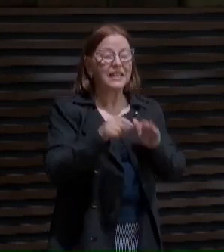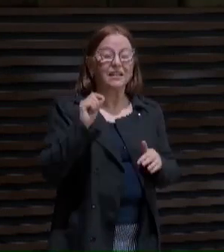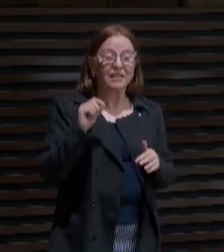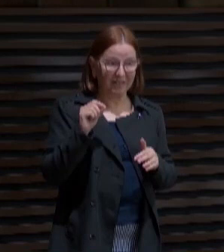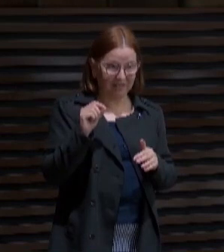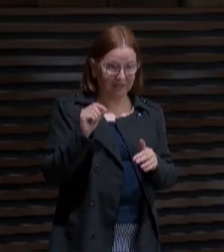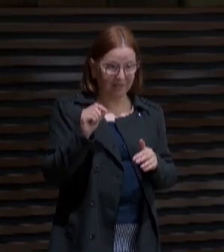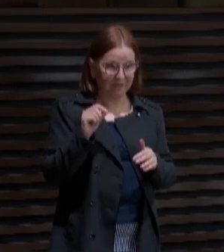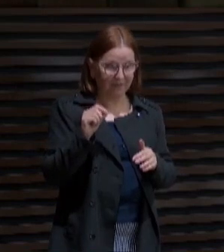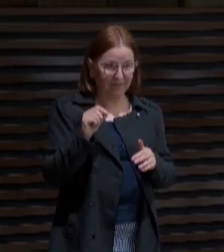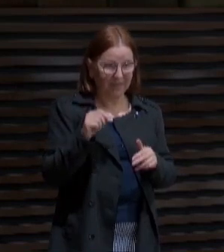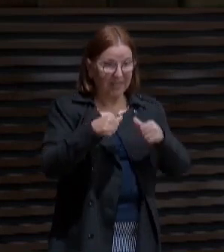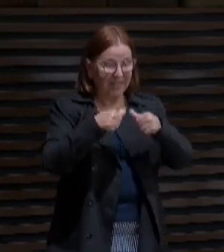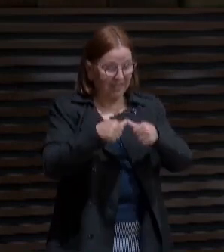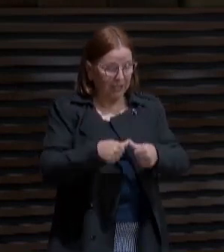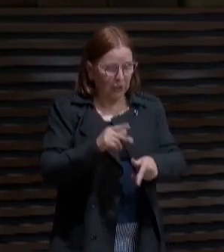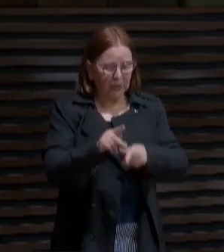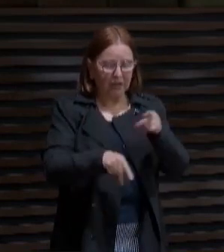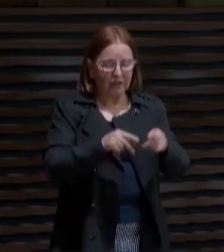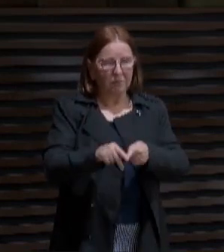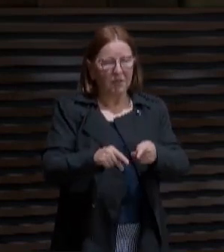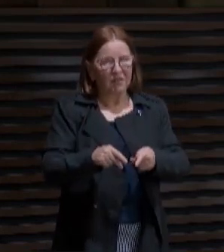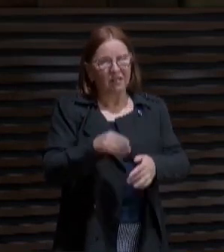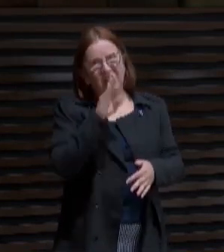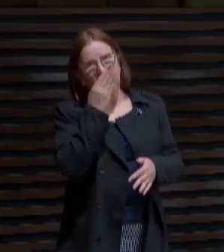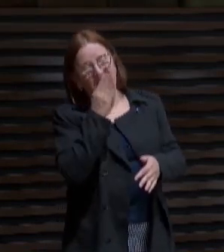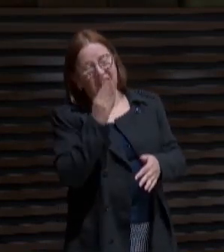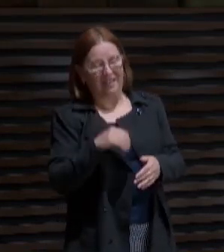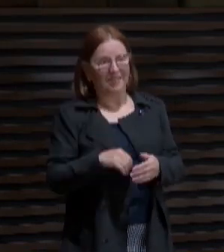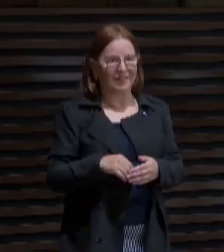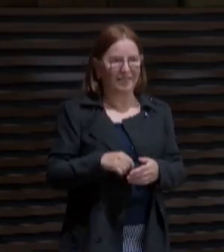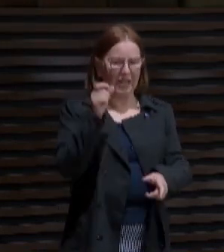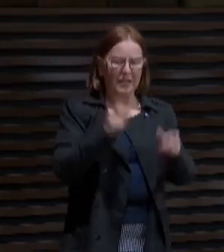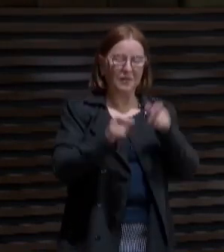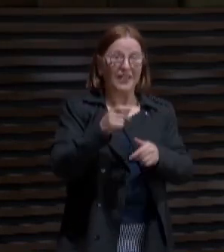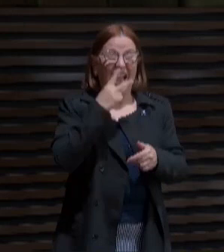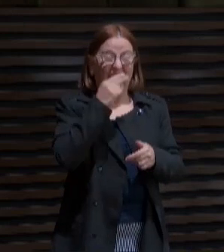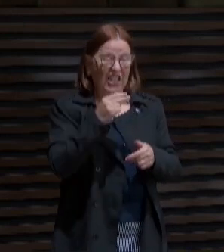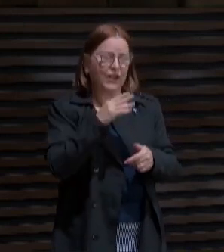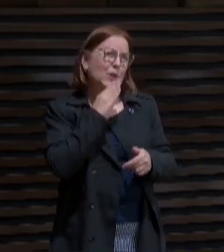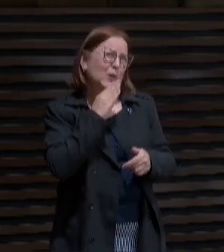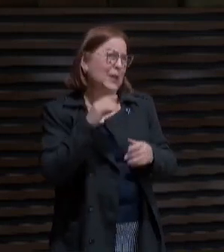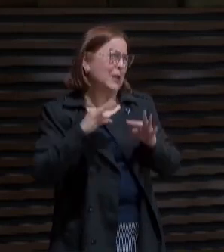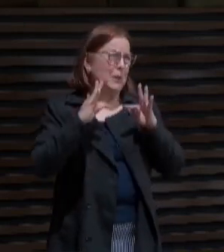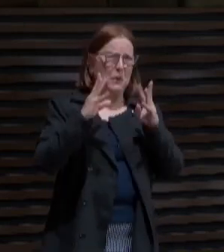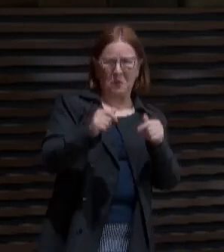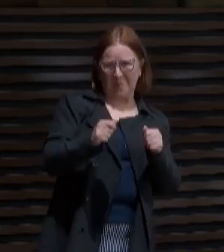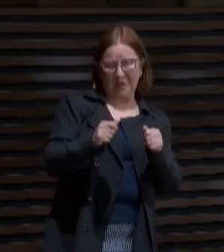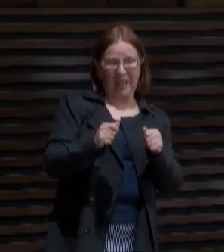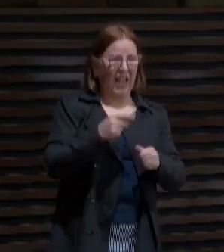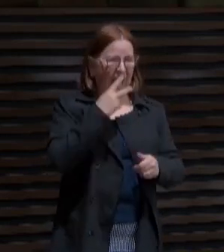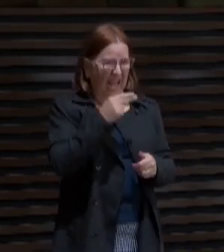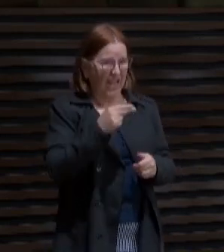exatamente iludida, no sentido de que o ser humano acha que conhece todas as coisas, o ser humano acha que